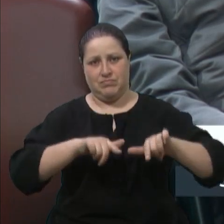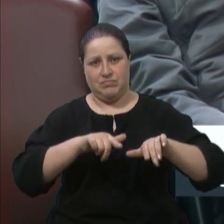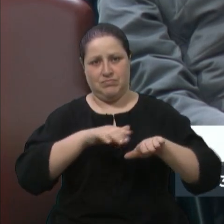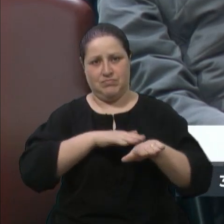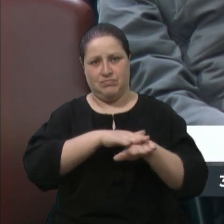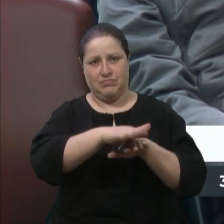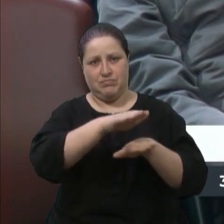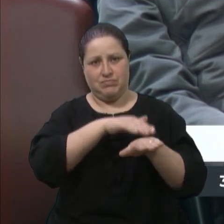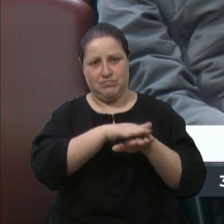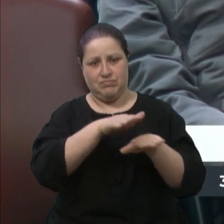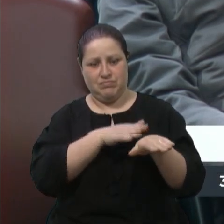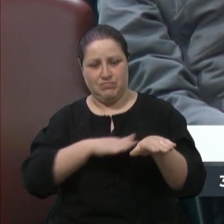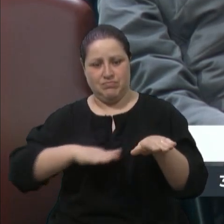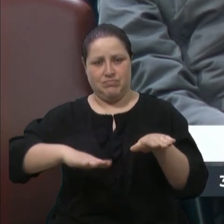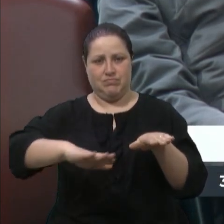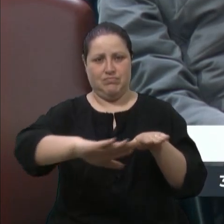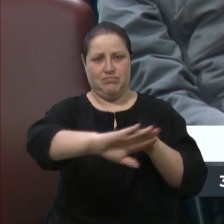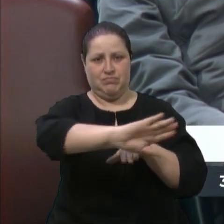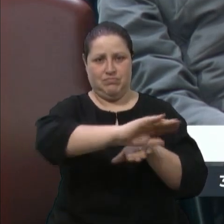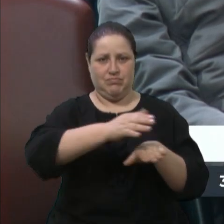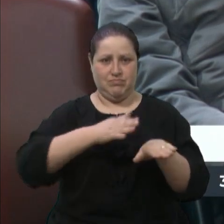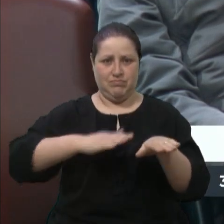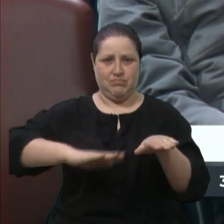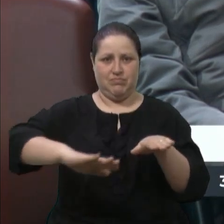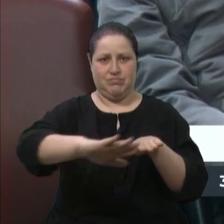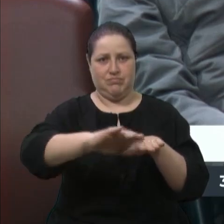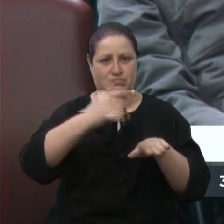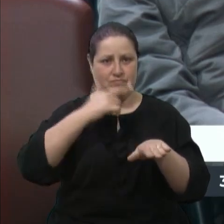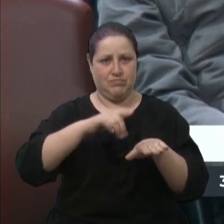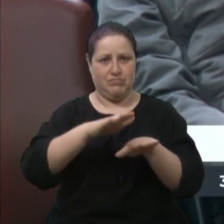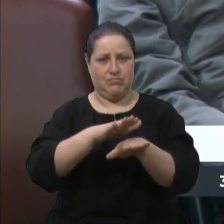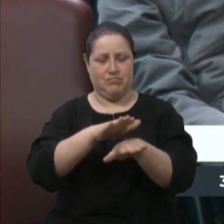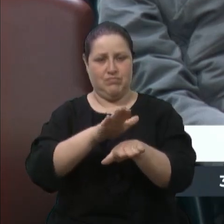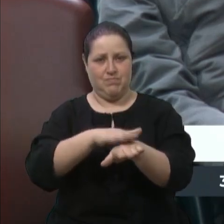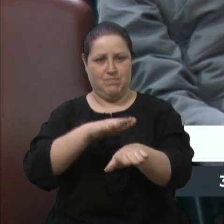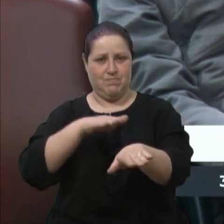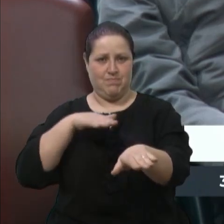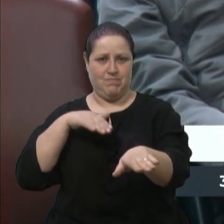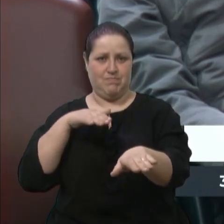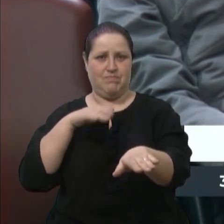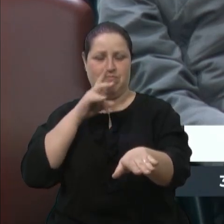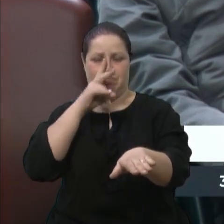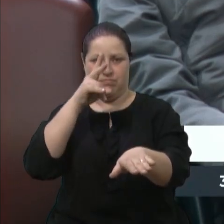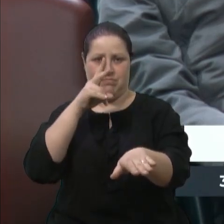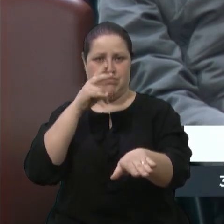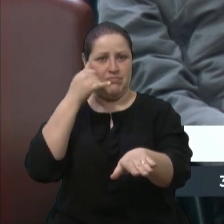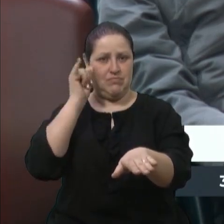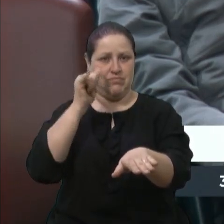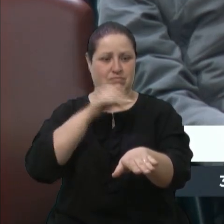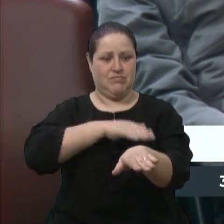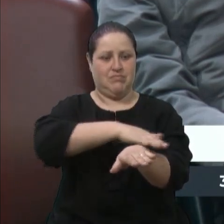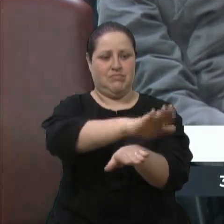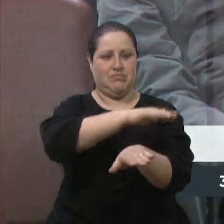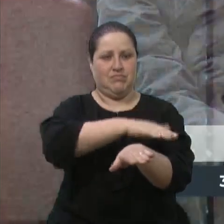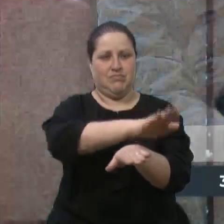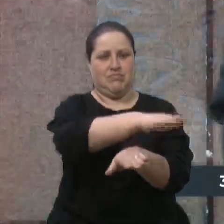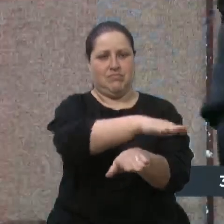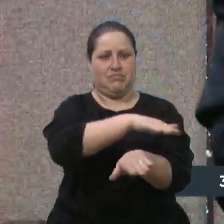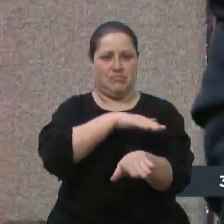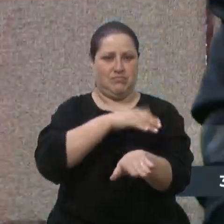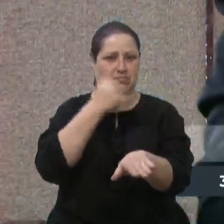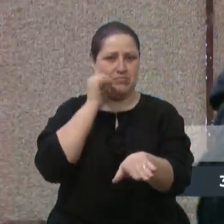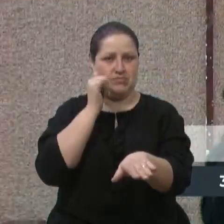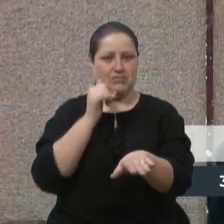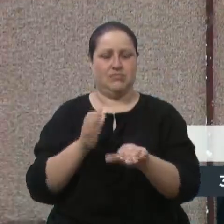caiba mais carro dentro da caixa de refúgio, para que não fique em cima da pista de rolamento. Tivemos trabalho a